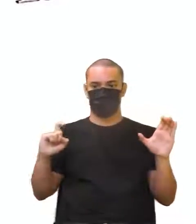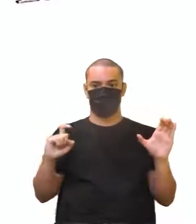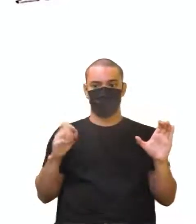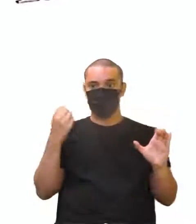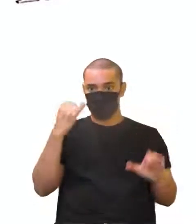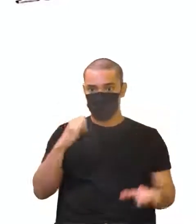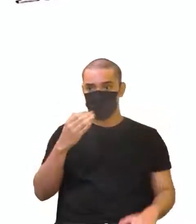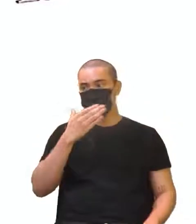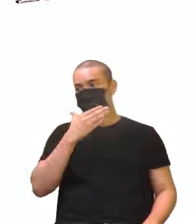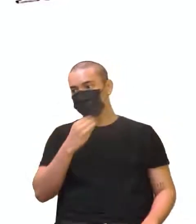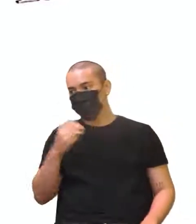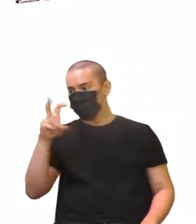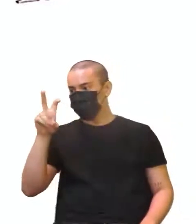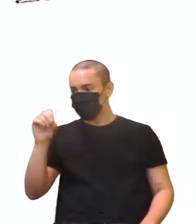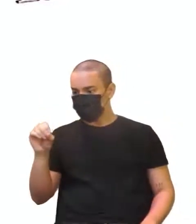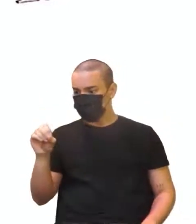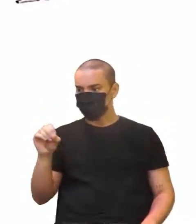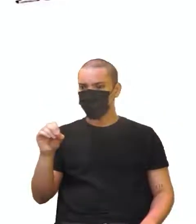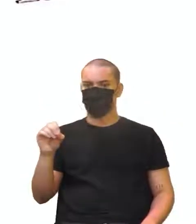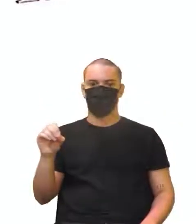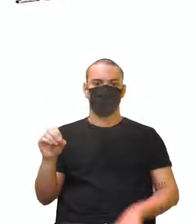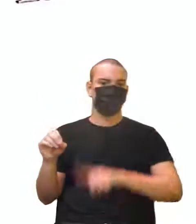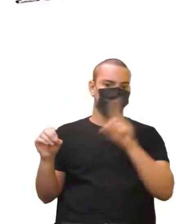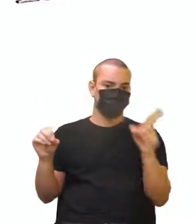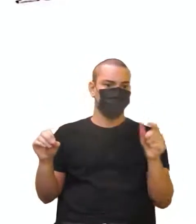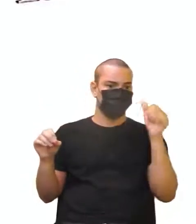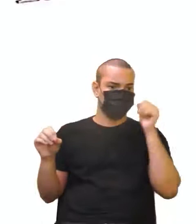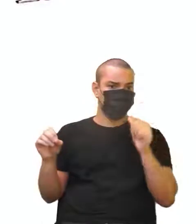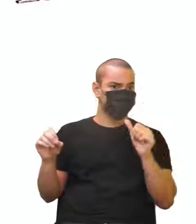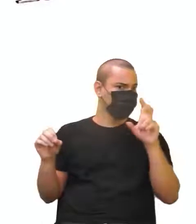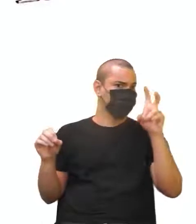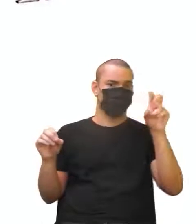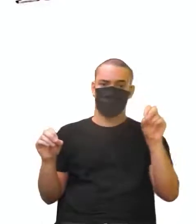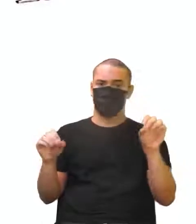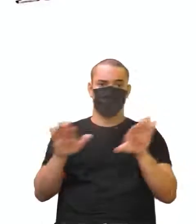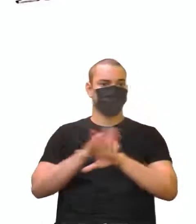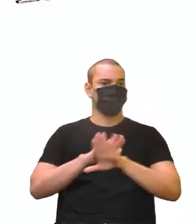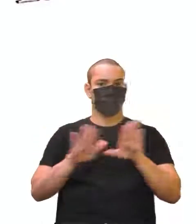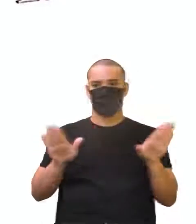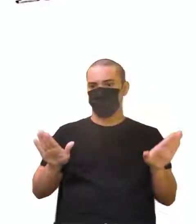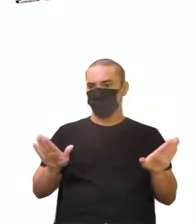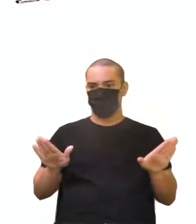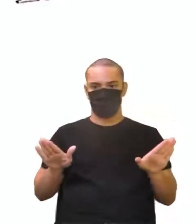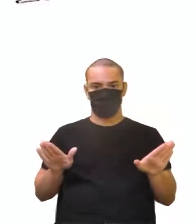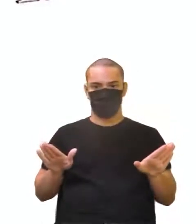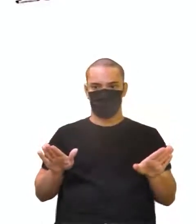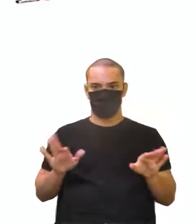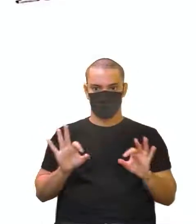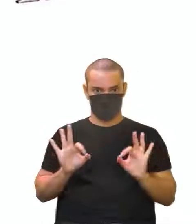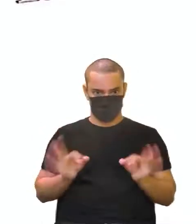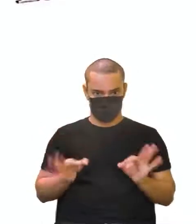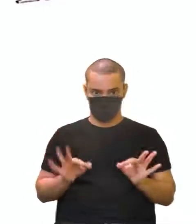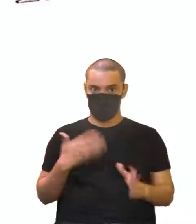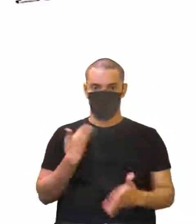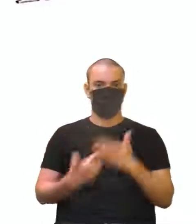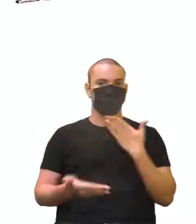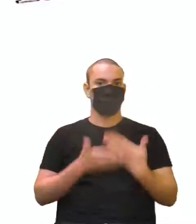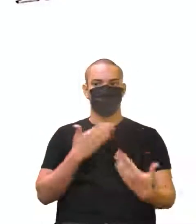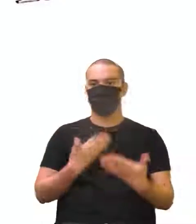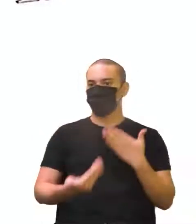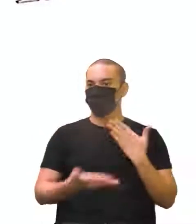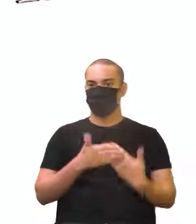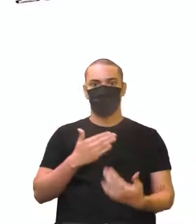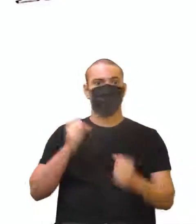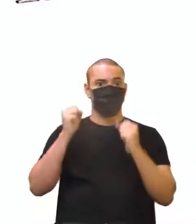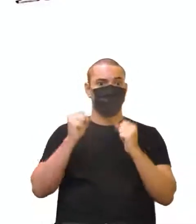Se é para homem, é meio, ou 50%, vai ser menino, ou 50% menina. Então, não é independente de já